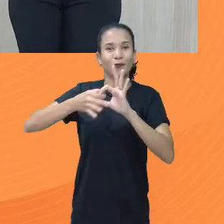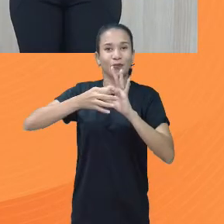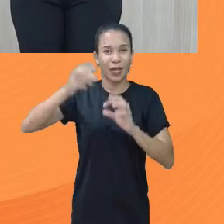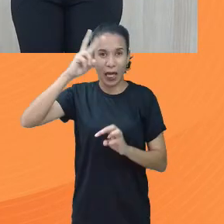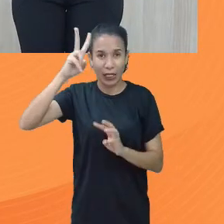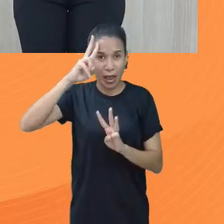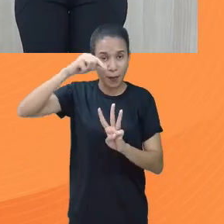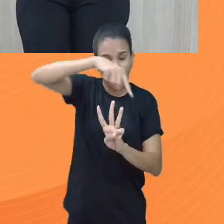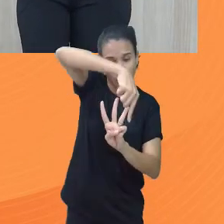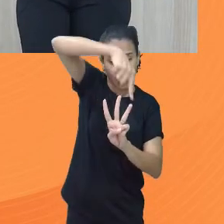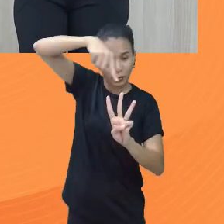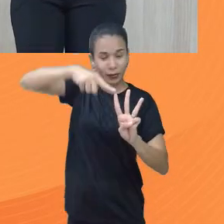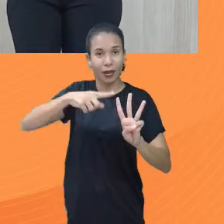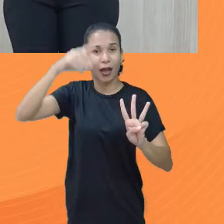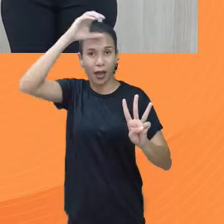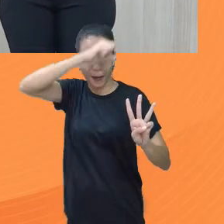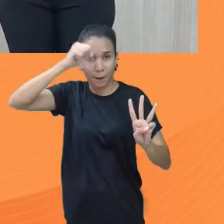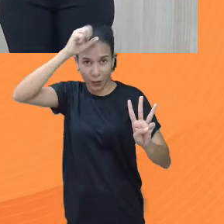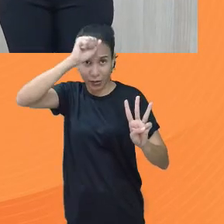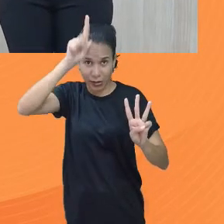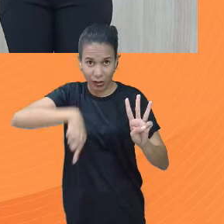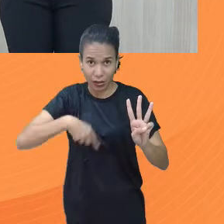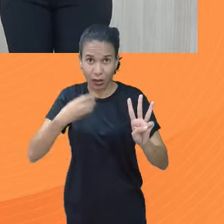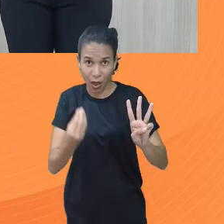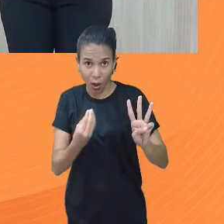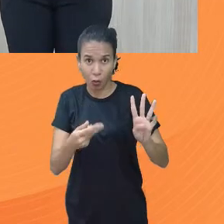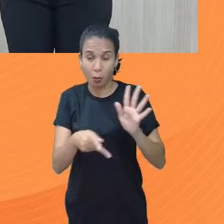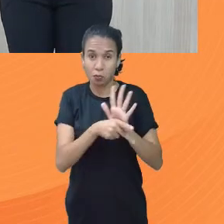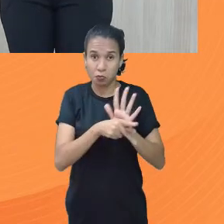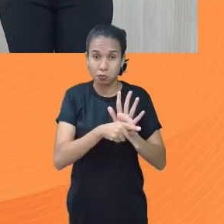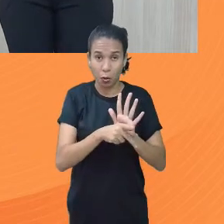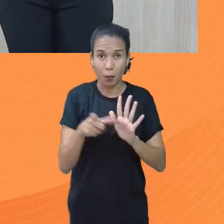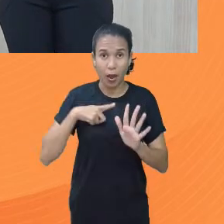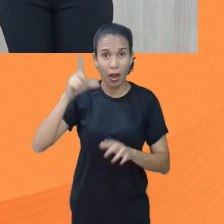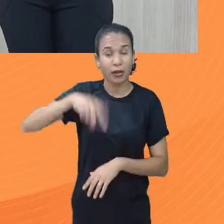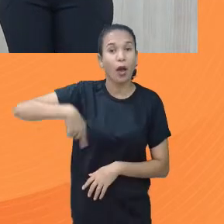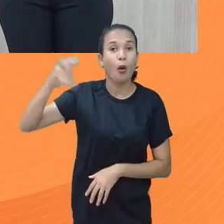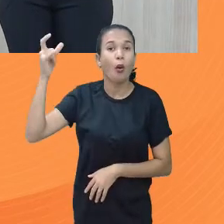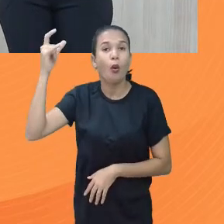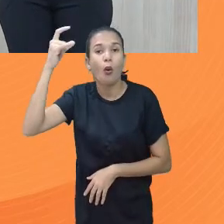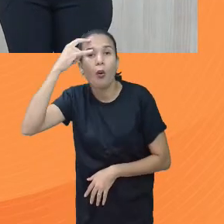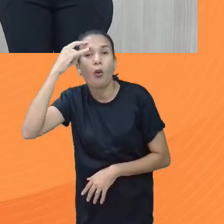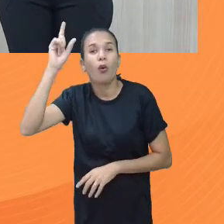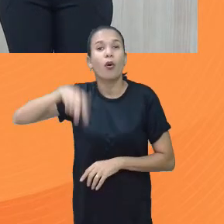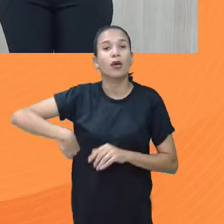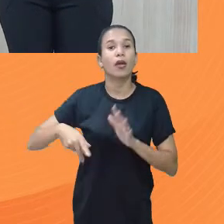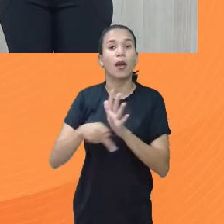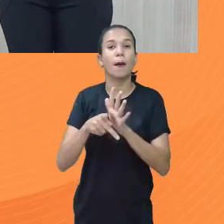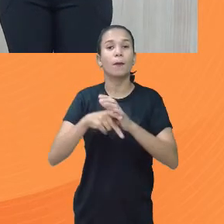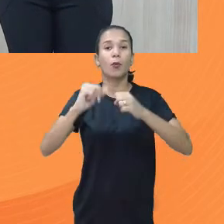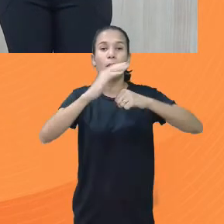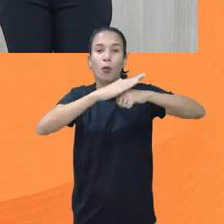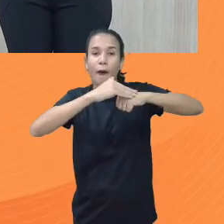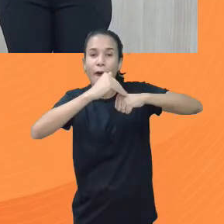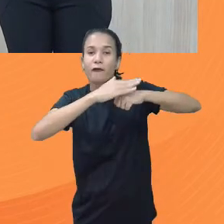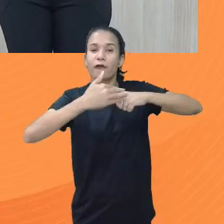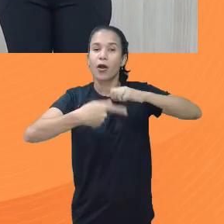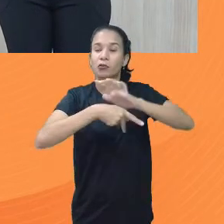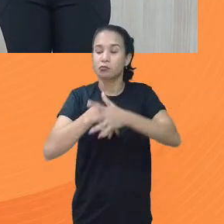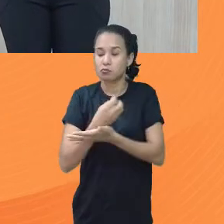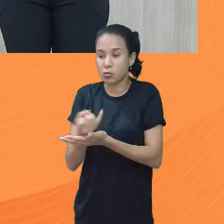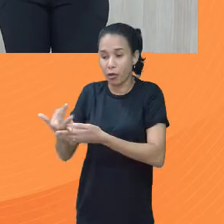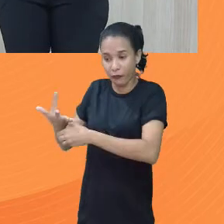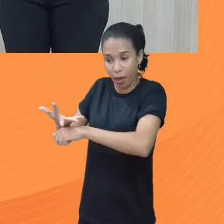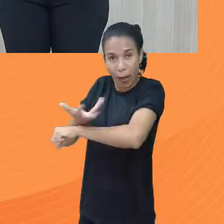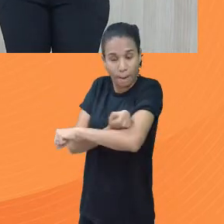da aprendizagem, que a gente falou que a questão conativa, que se relaciona com afeto e com emoção, com as emoções,